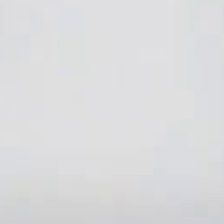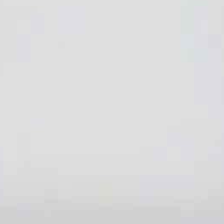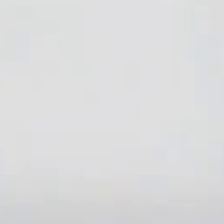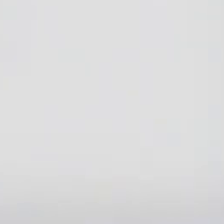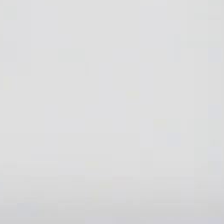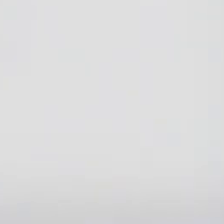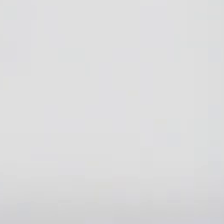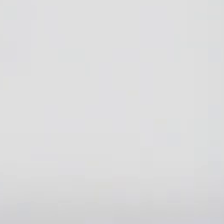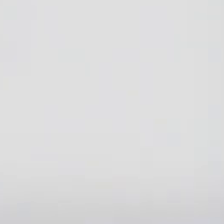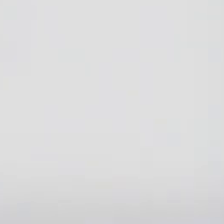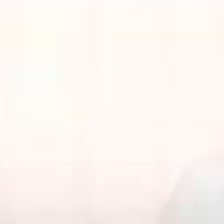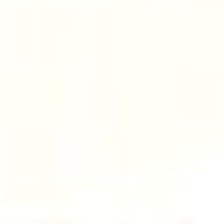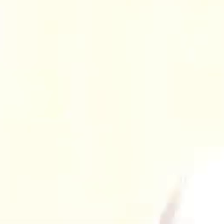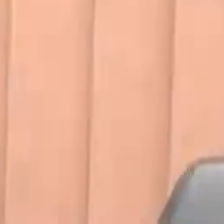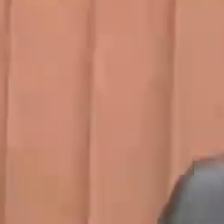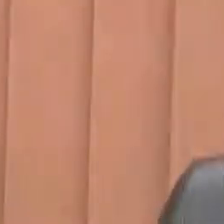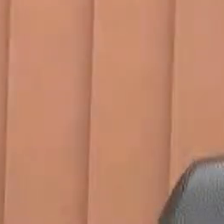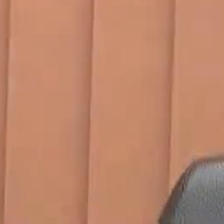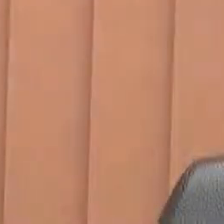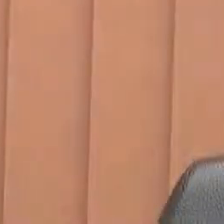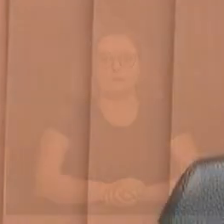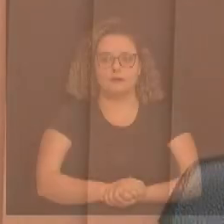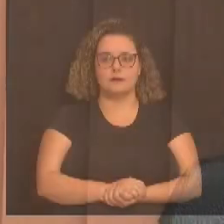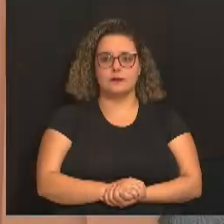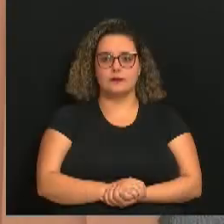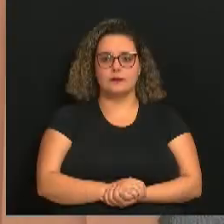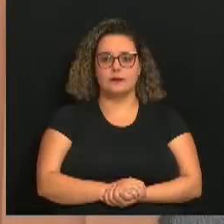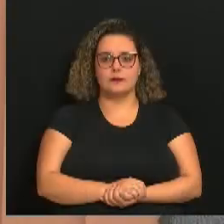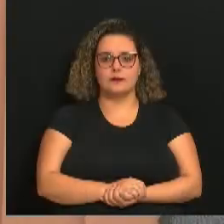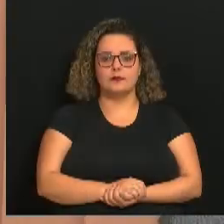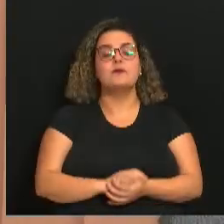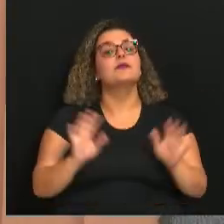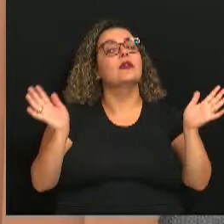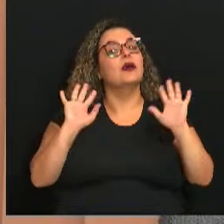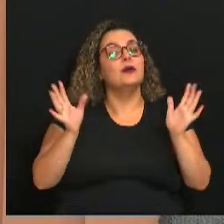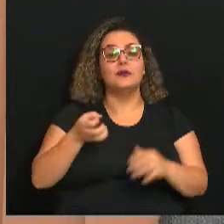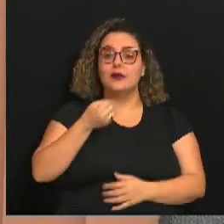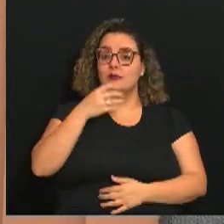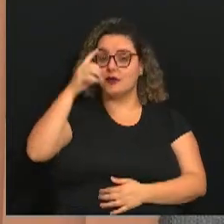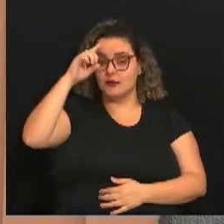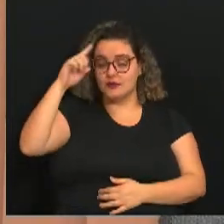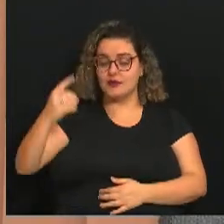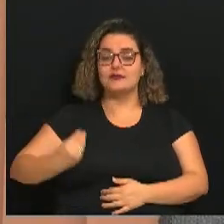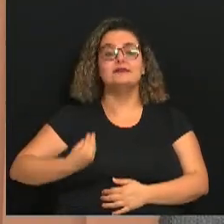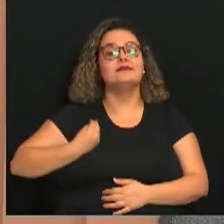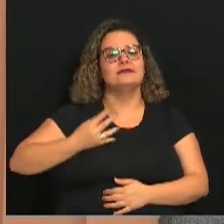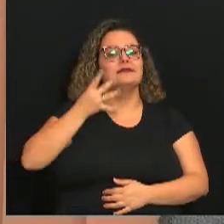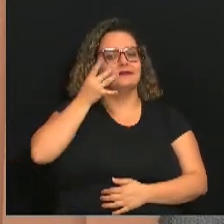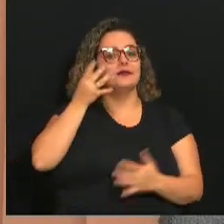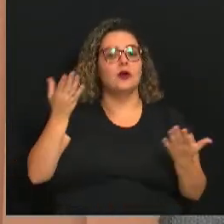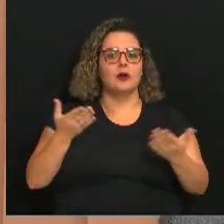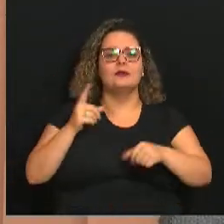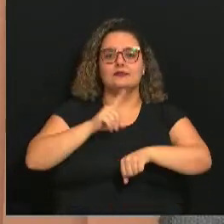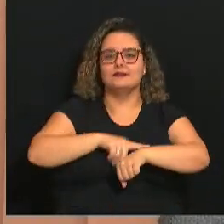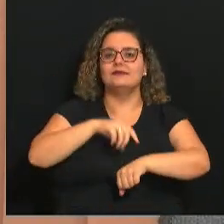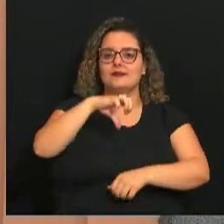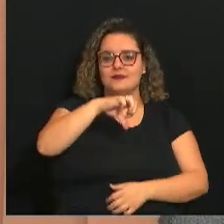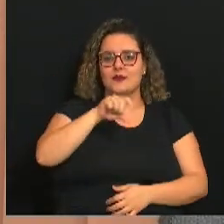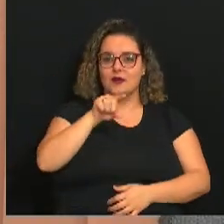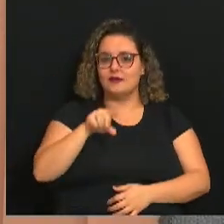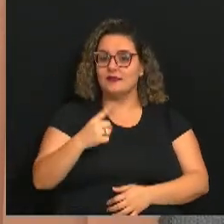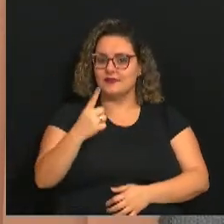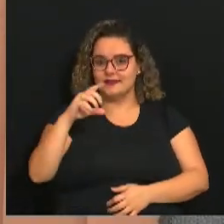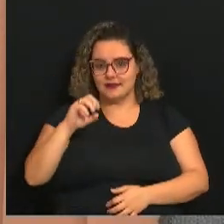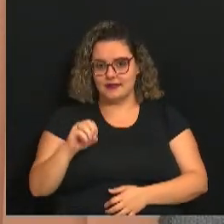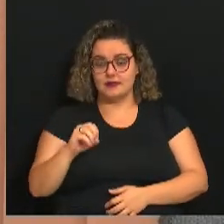TV Câmara, Campinas. Olá, bom dia. Estamos ao vivo agora, são 9h10.